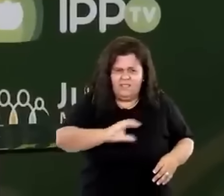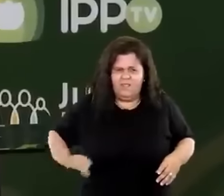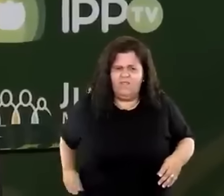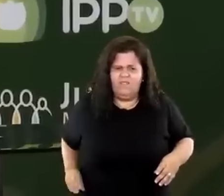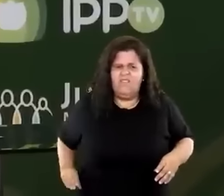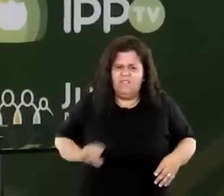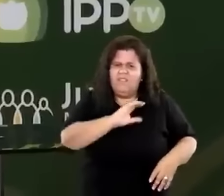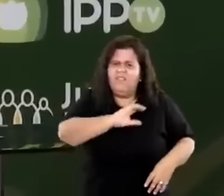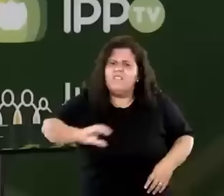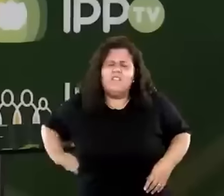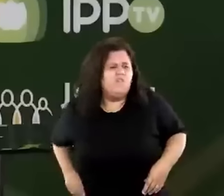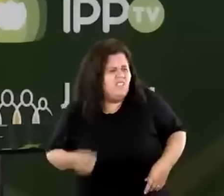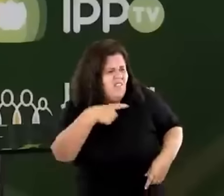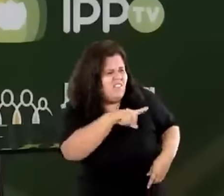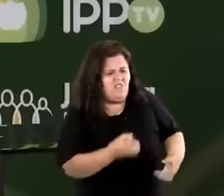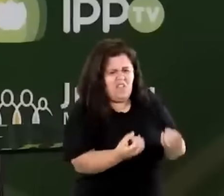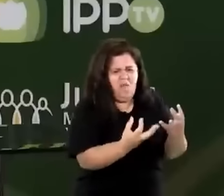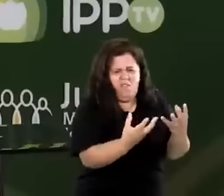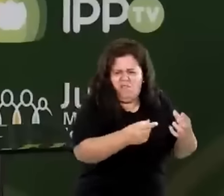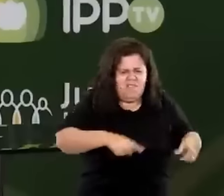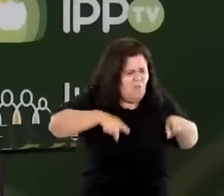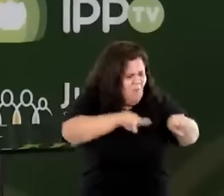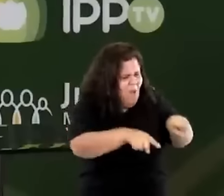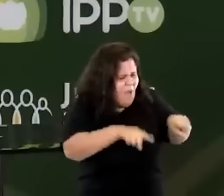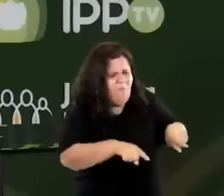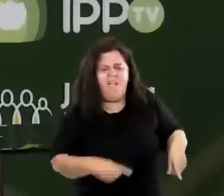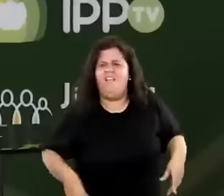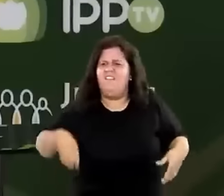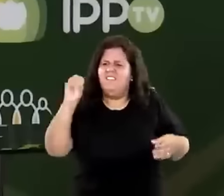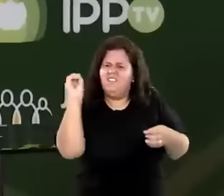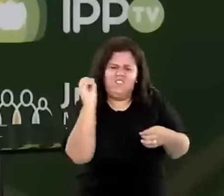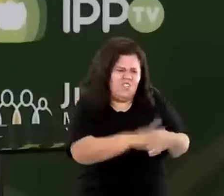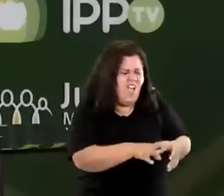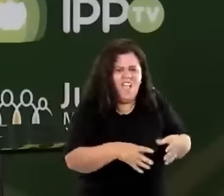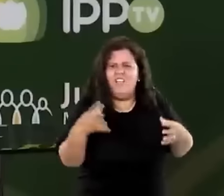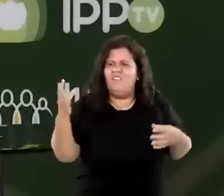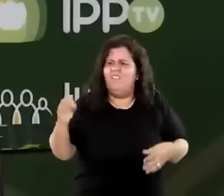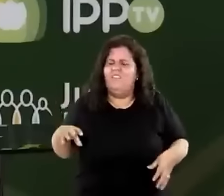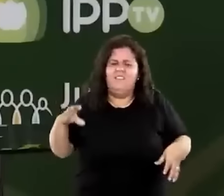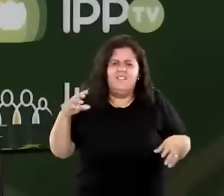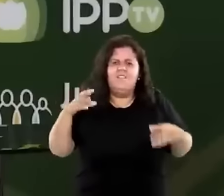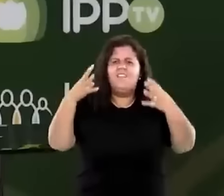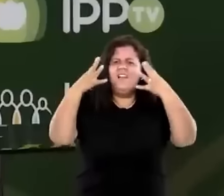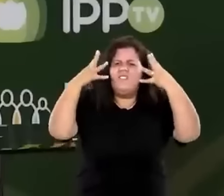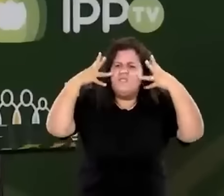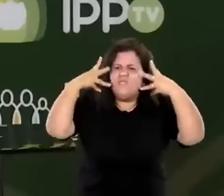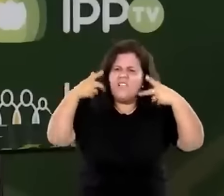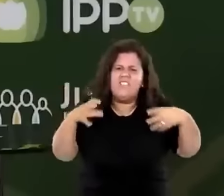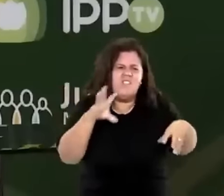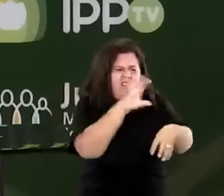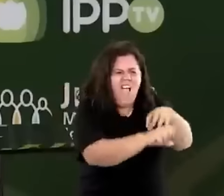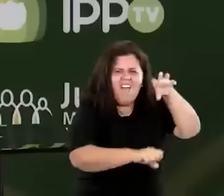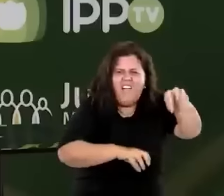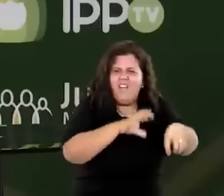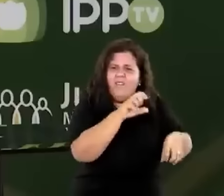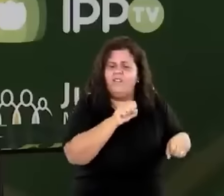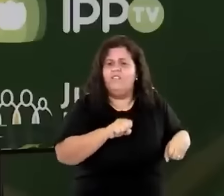crucificados queimados vivos jogados às feras